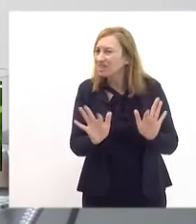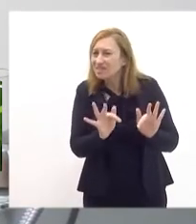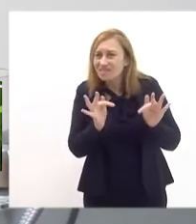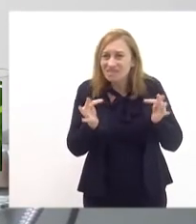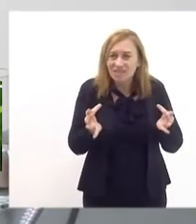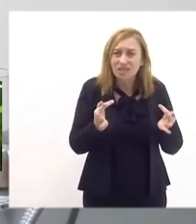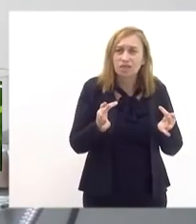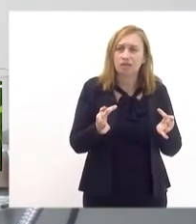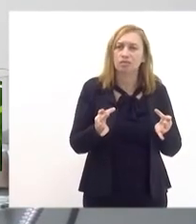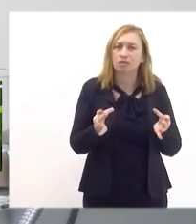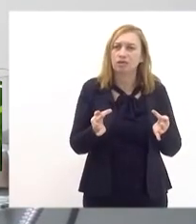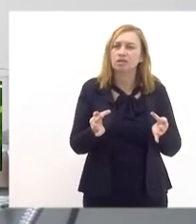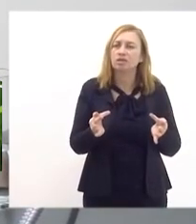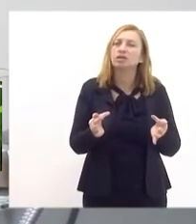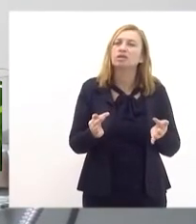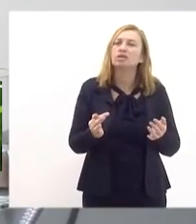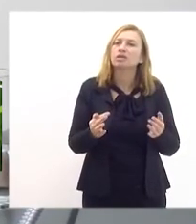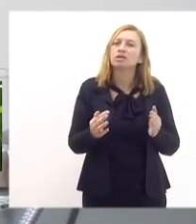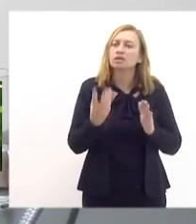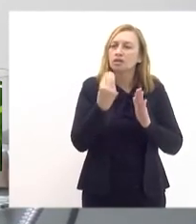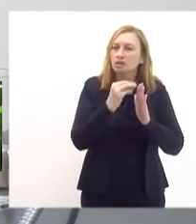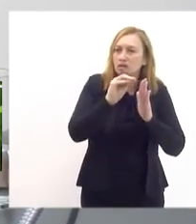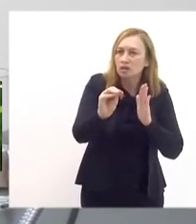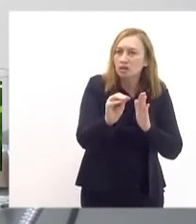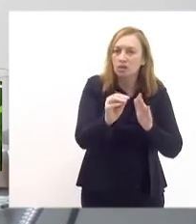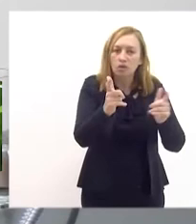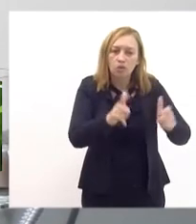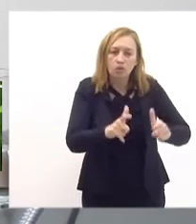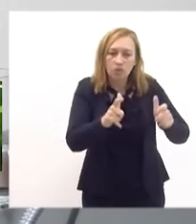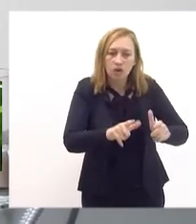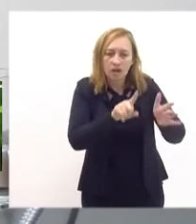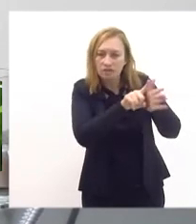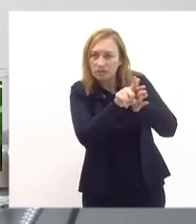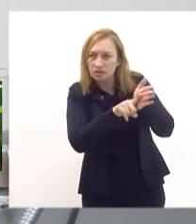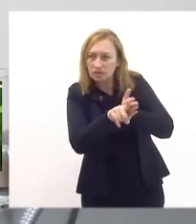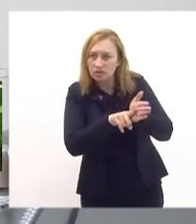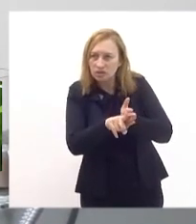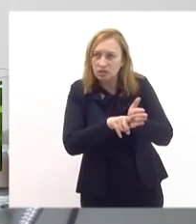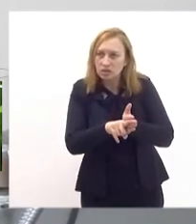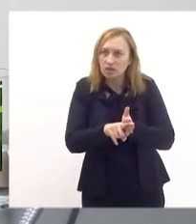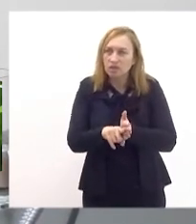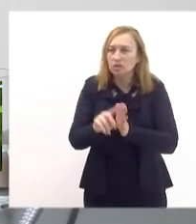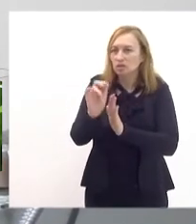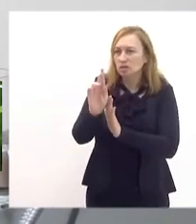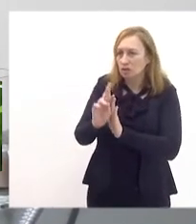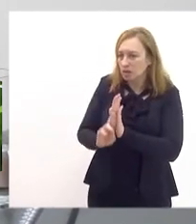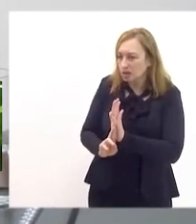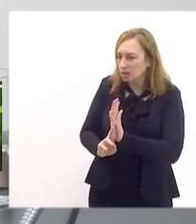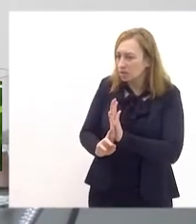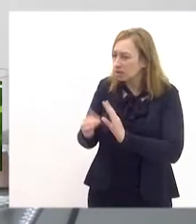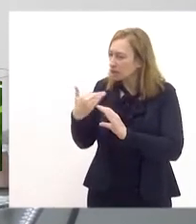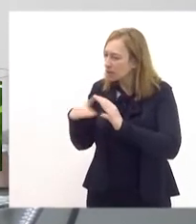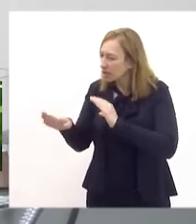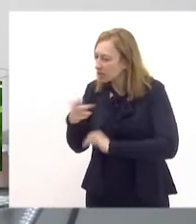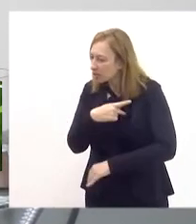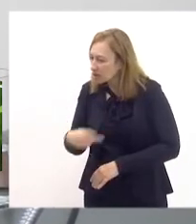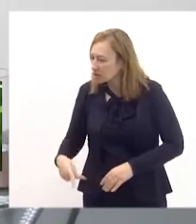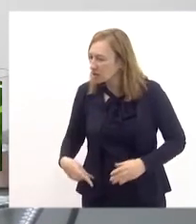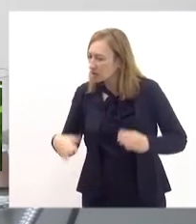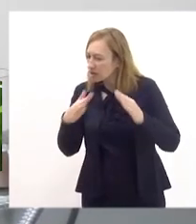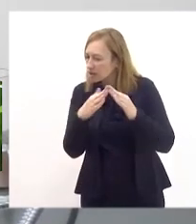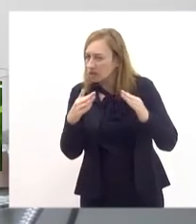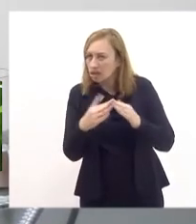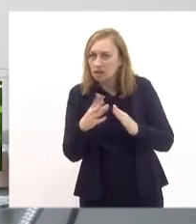que acrescentam o órgão que vai fiscalizar, que o relatório tem que ser encaminhado para o presidente da